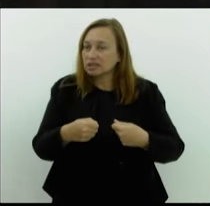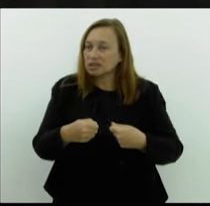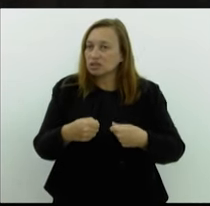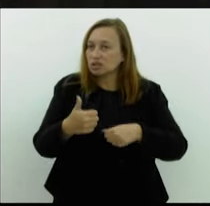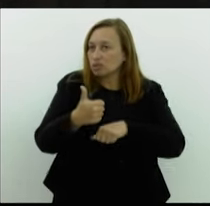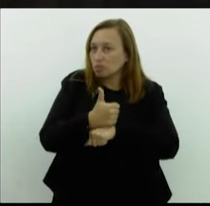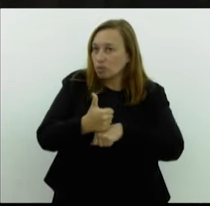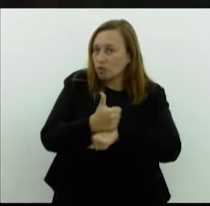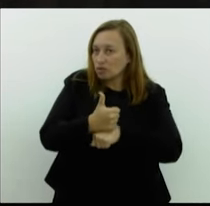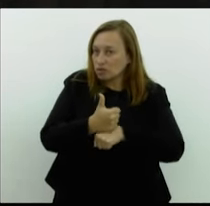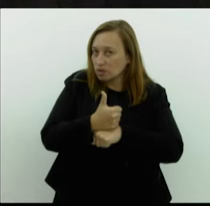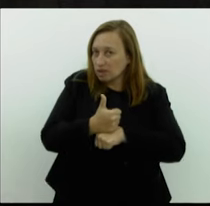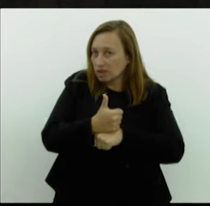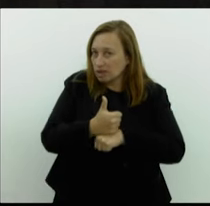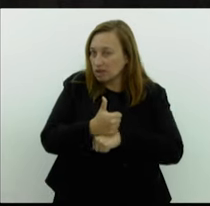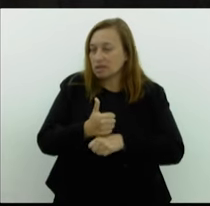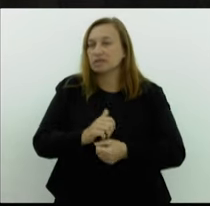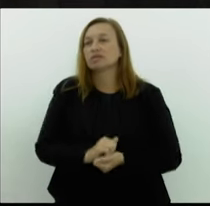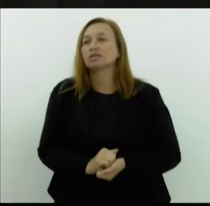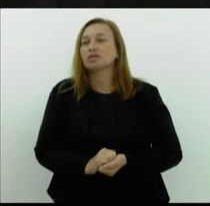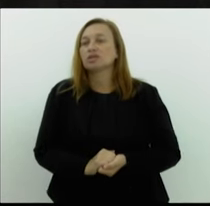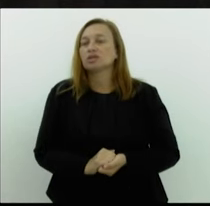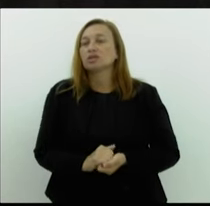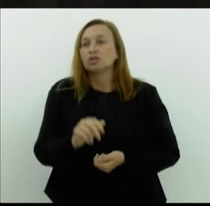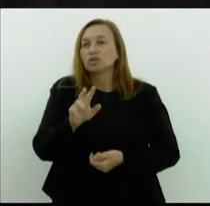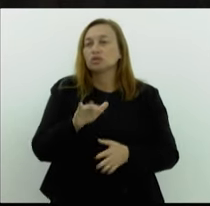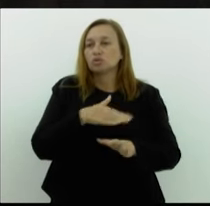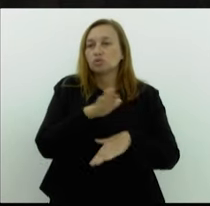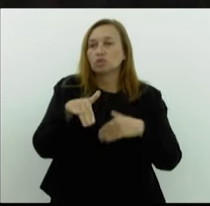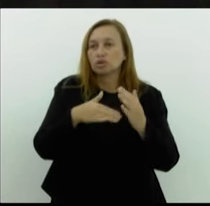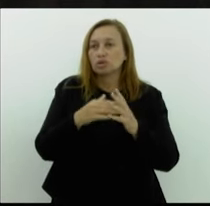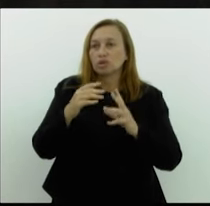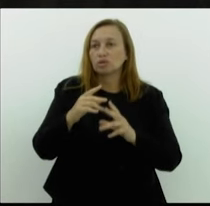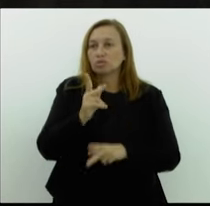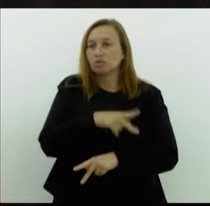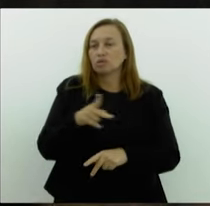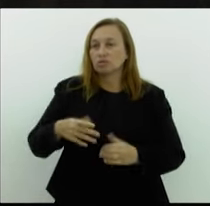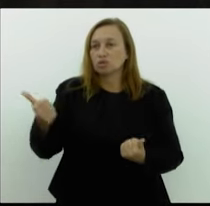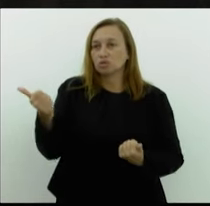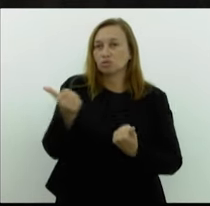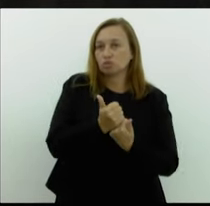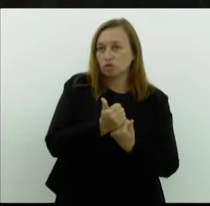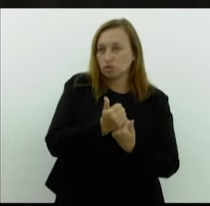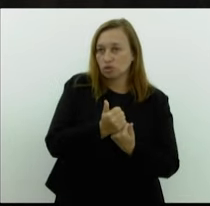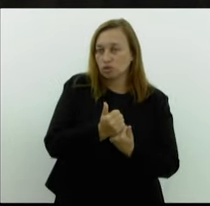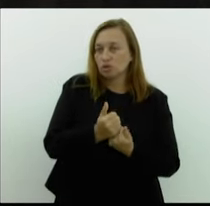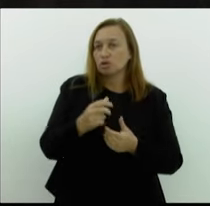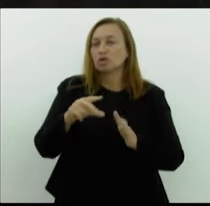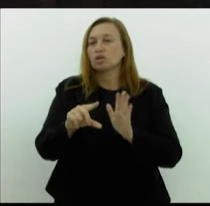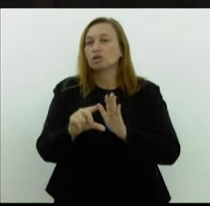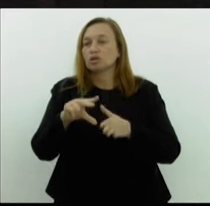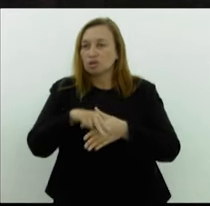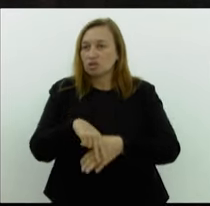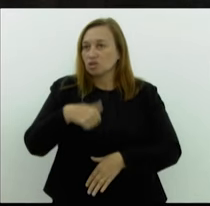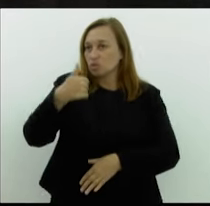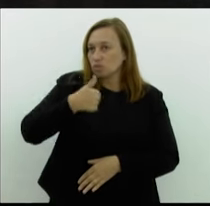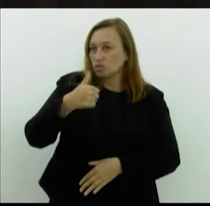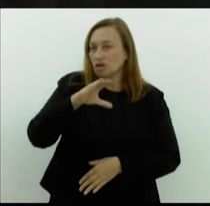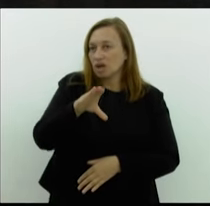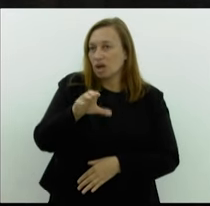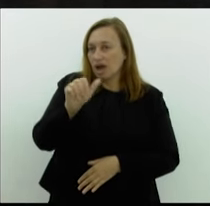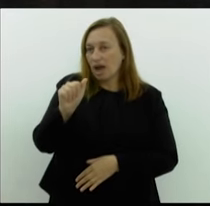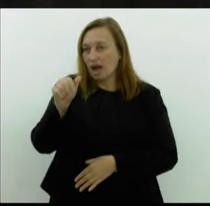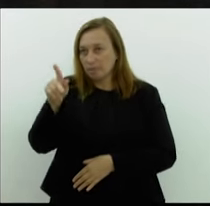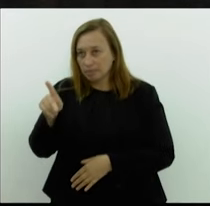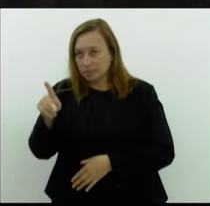em decorrência. Então, o número total de professores substitutos, de que trata o inciso 1 do caput deste